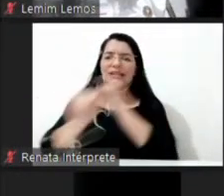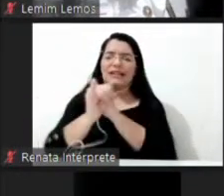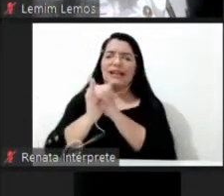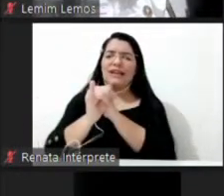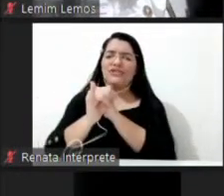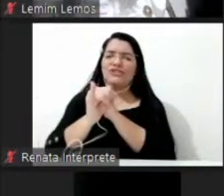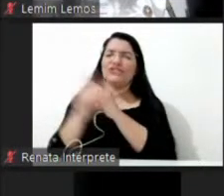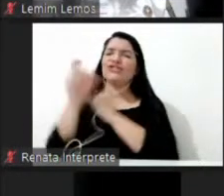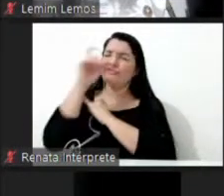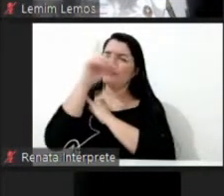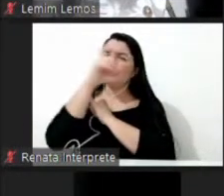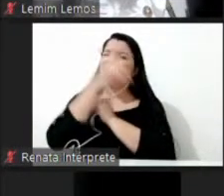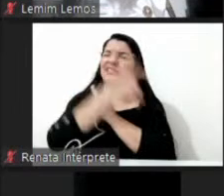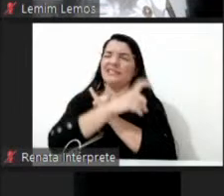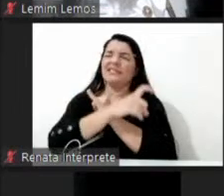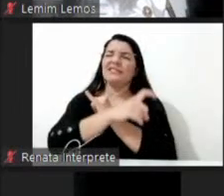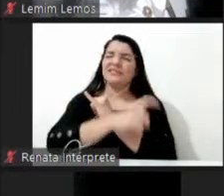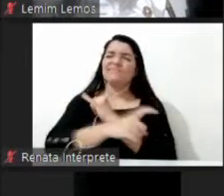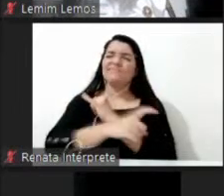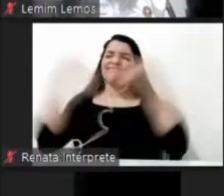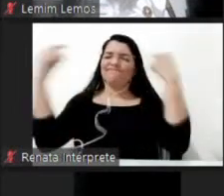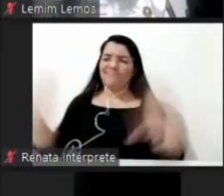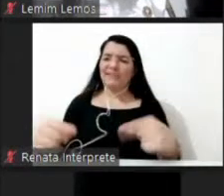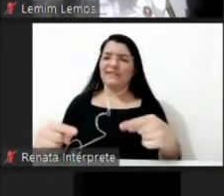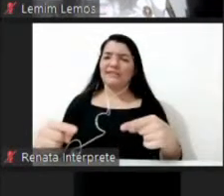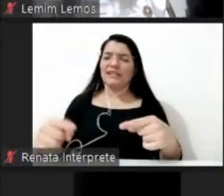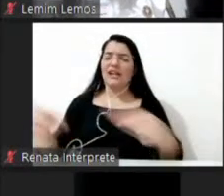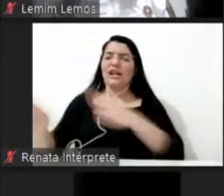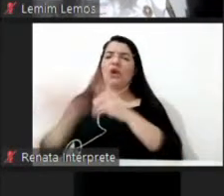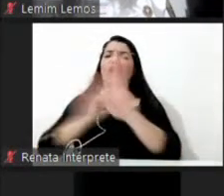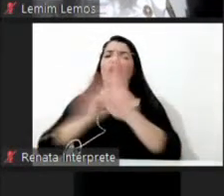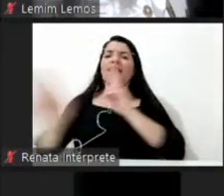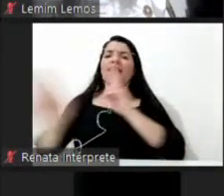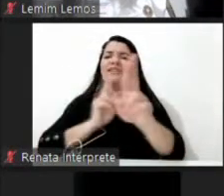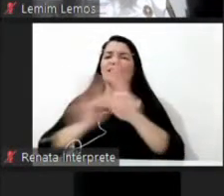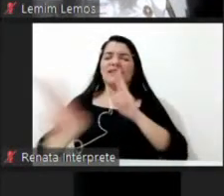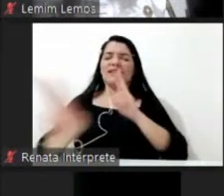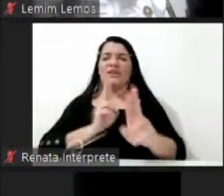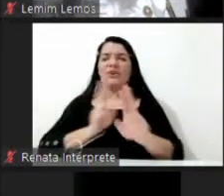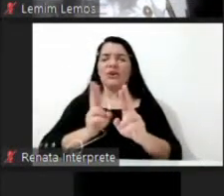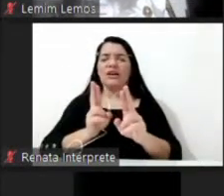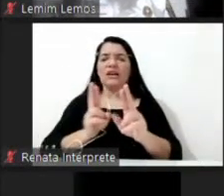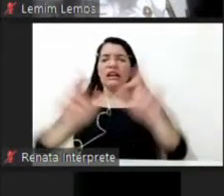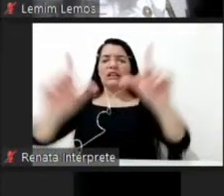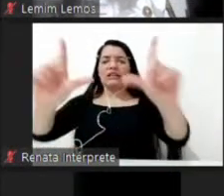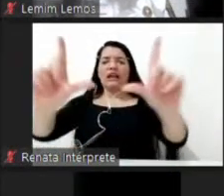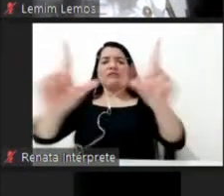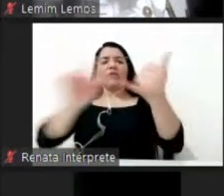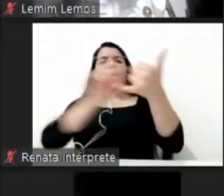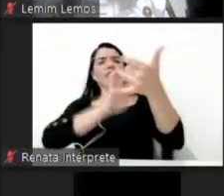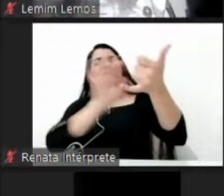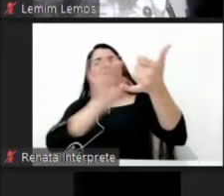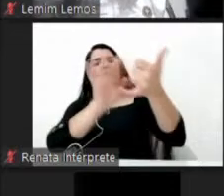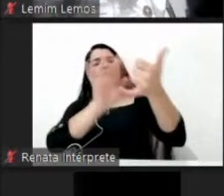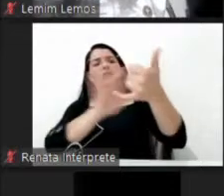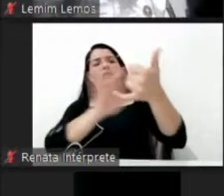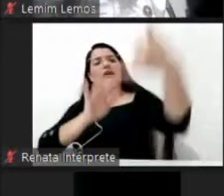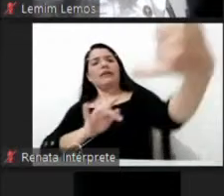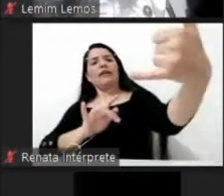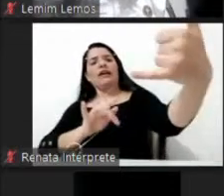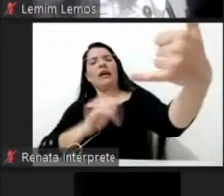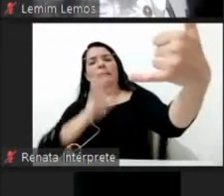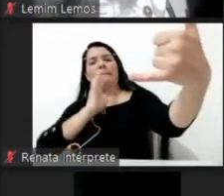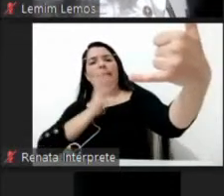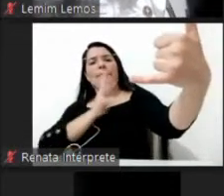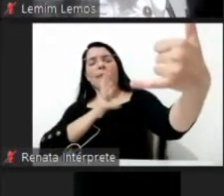desafiador nos relacionarmos por meio da telinha do telefone ou do computador. Mas a gente